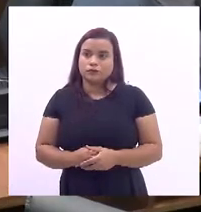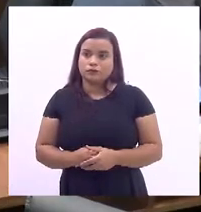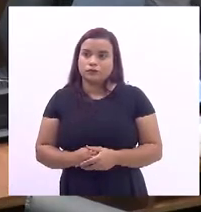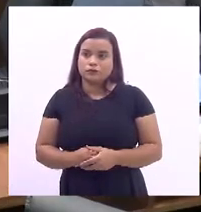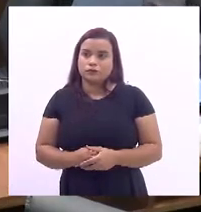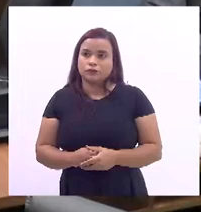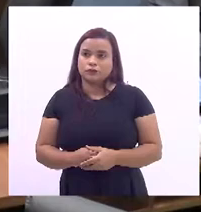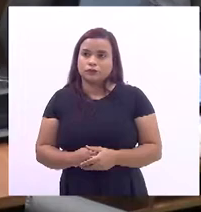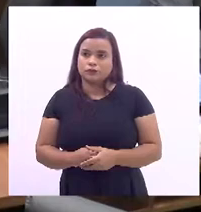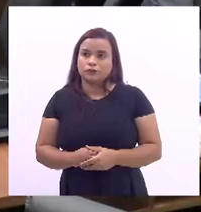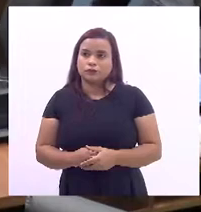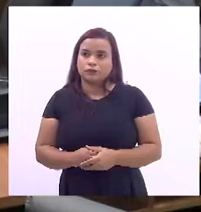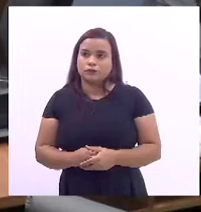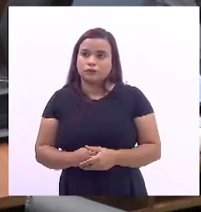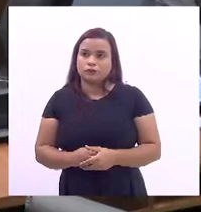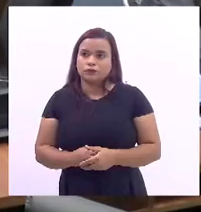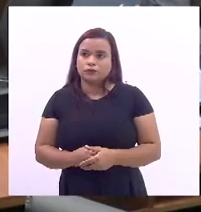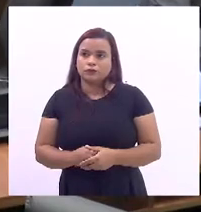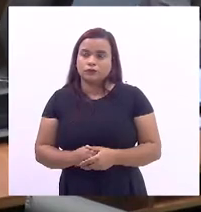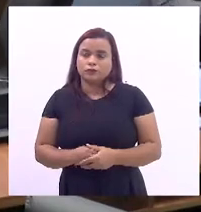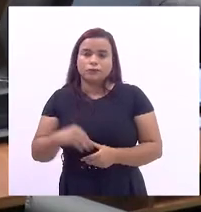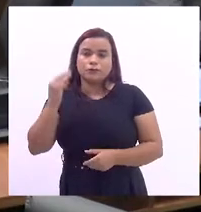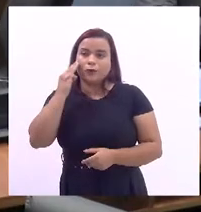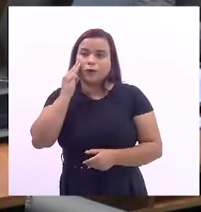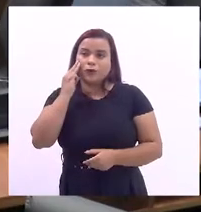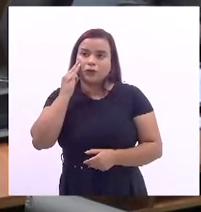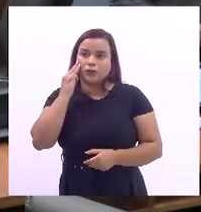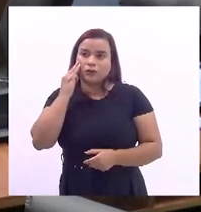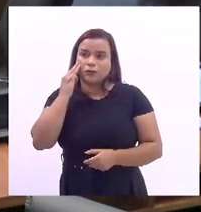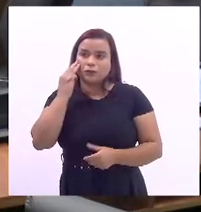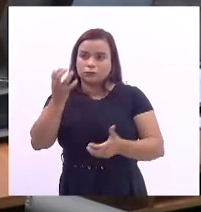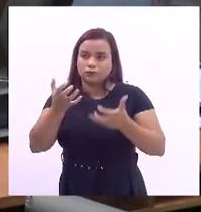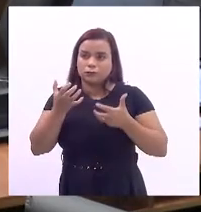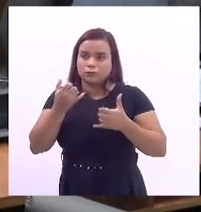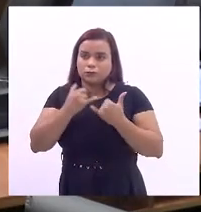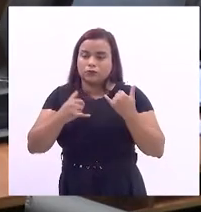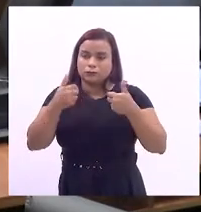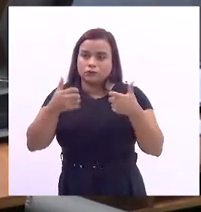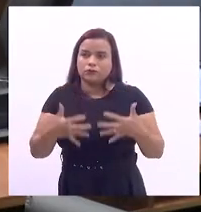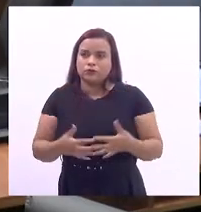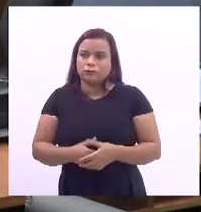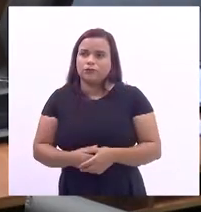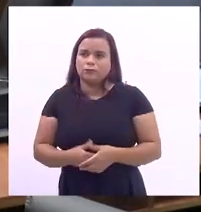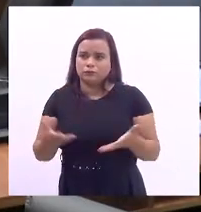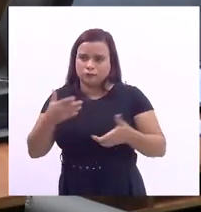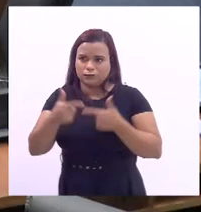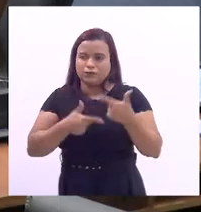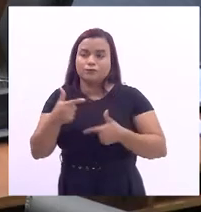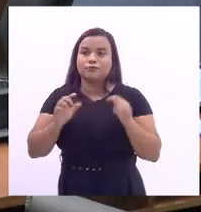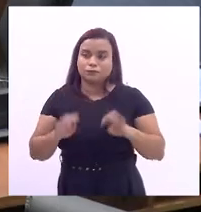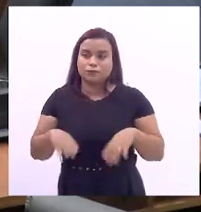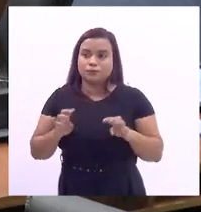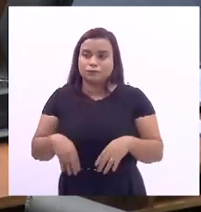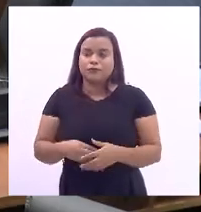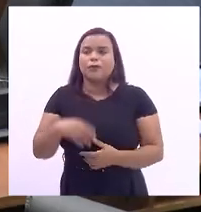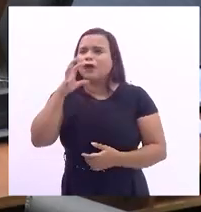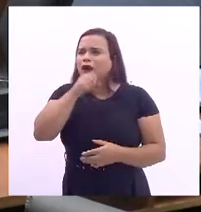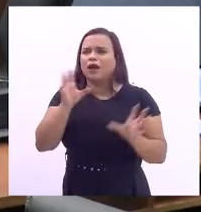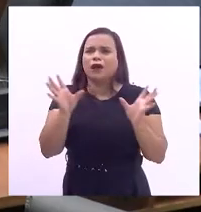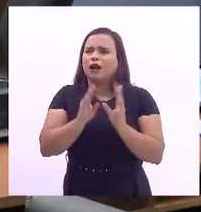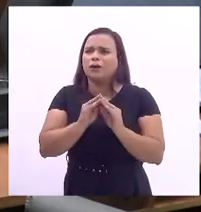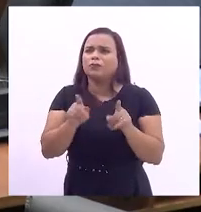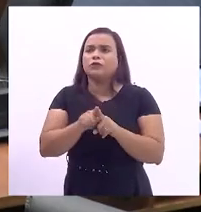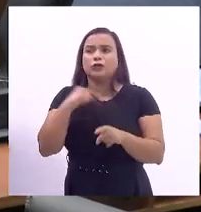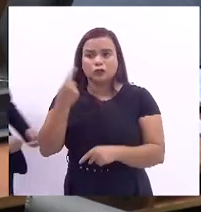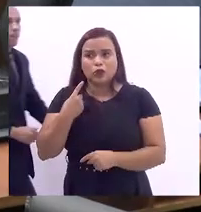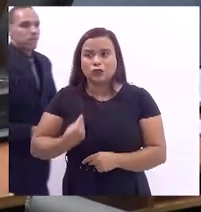dá uma Páscoa Olha que pediu tá da Mônica Não é bem rápido e